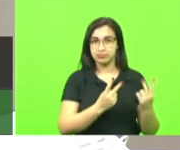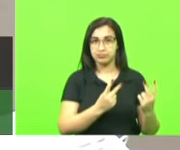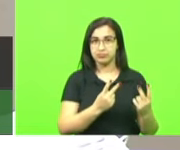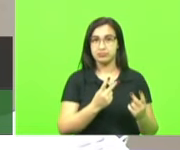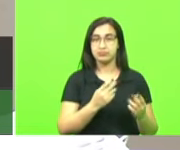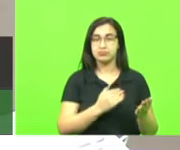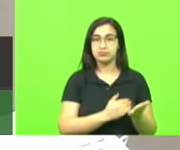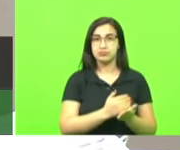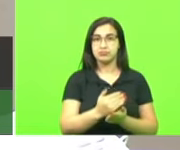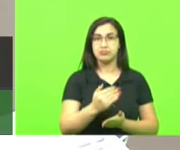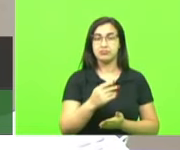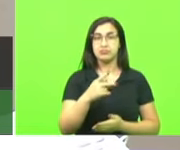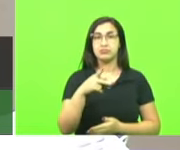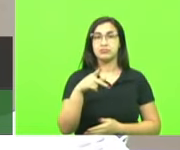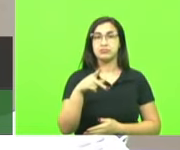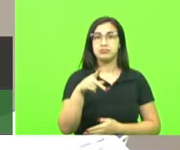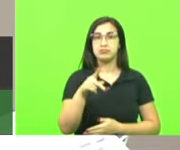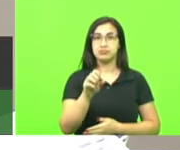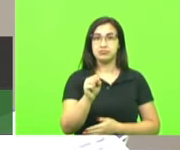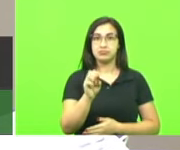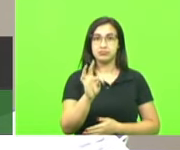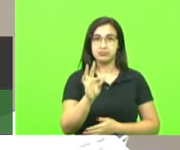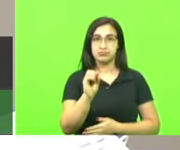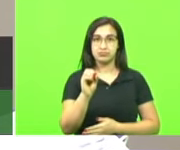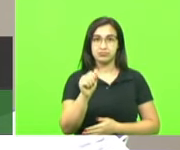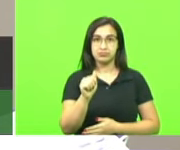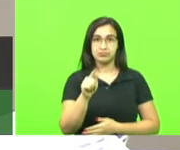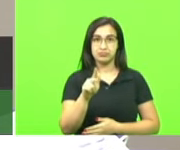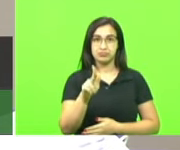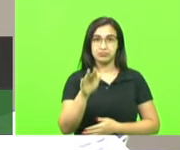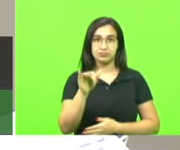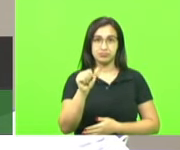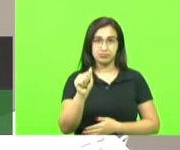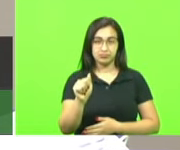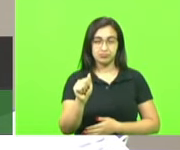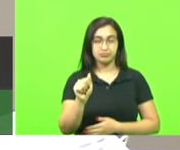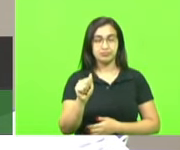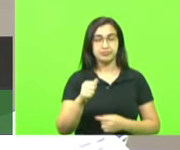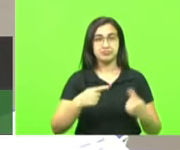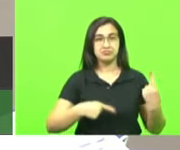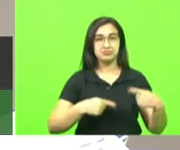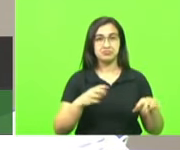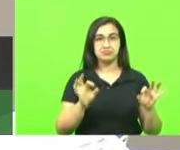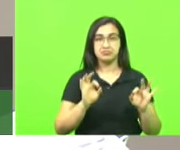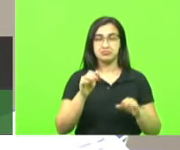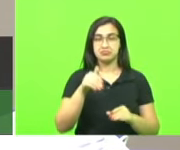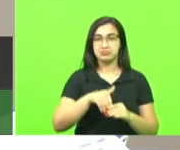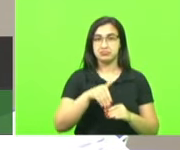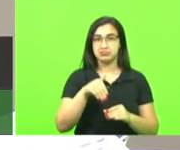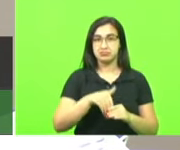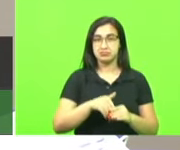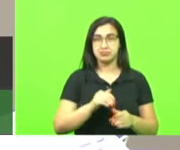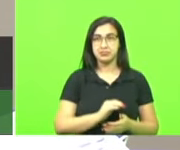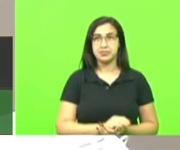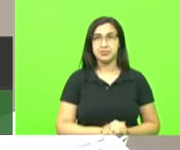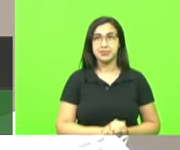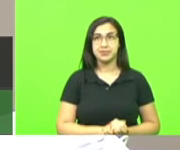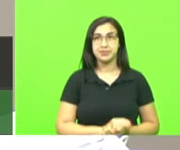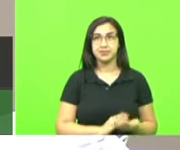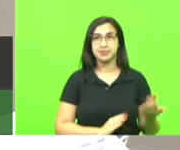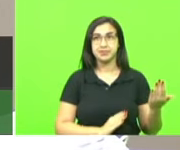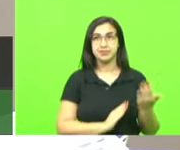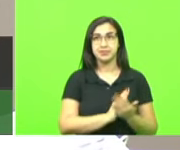Fêmea até o Posto Águia, em discussão. Não havendo quem queira discutir, em votação, deputados que aprovam permaneçam como se